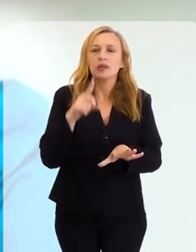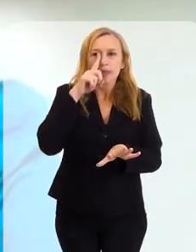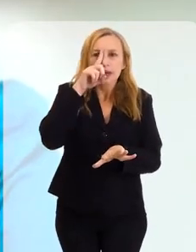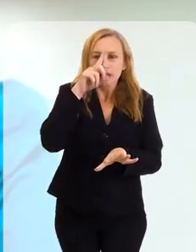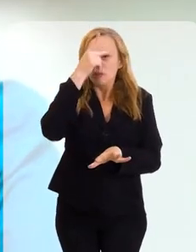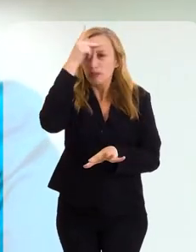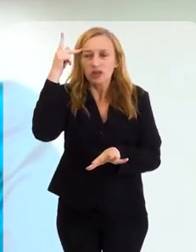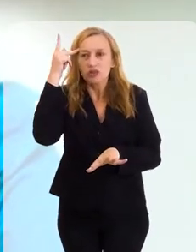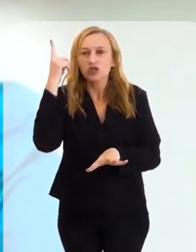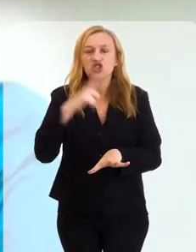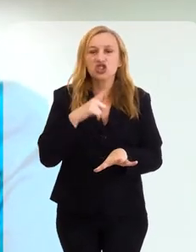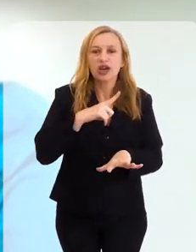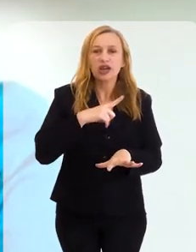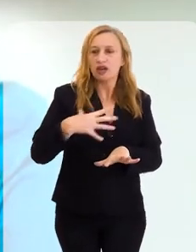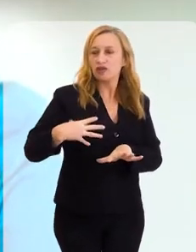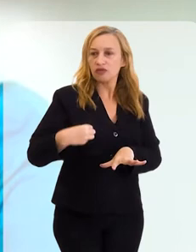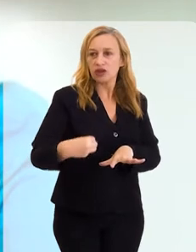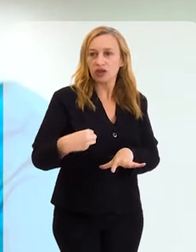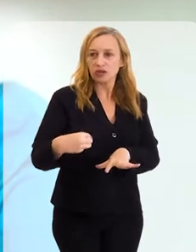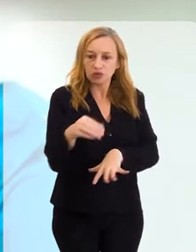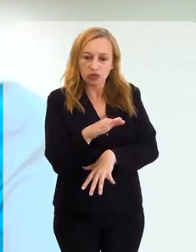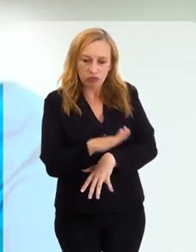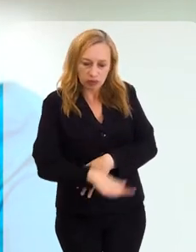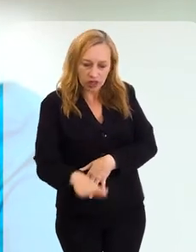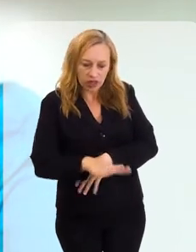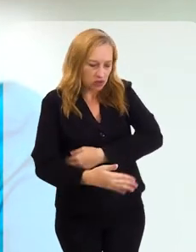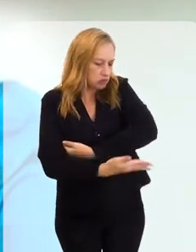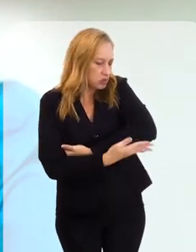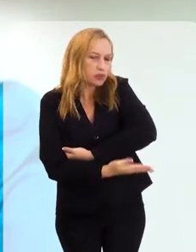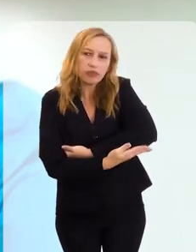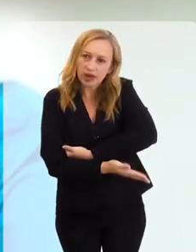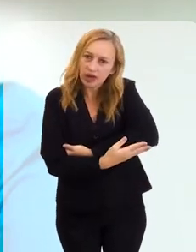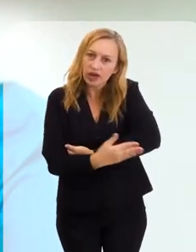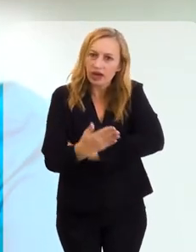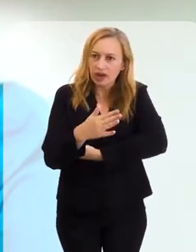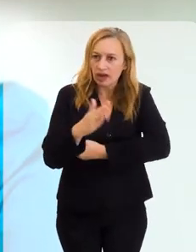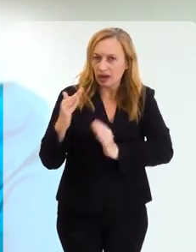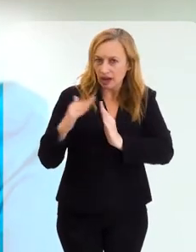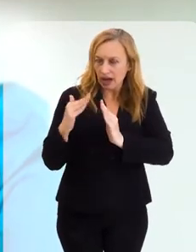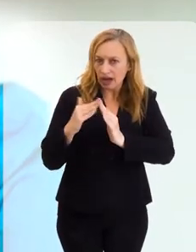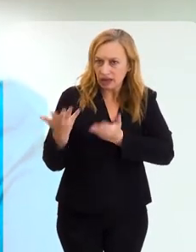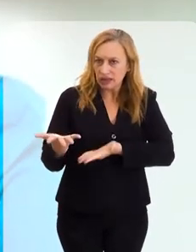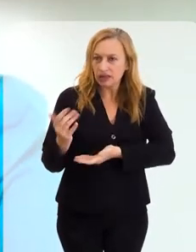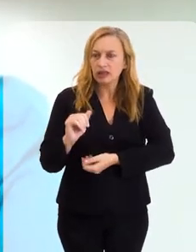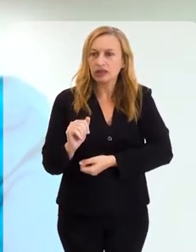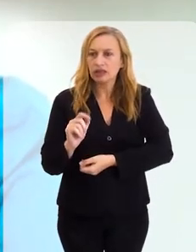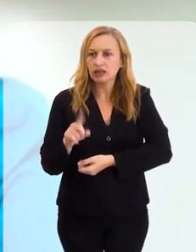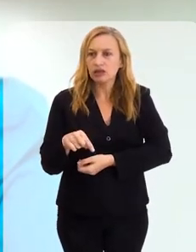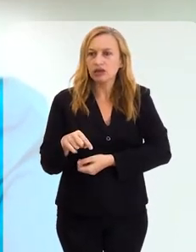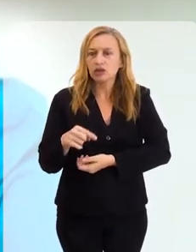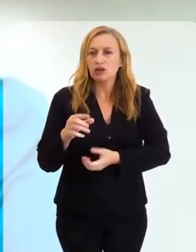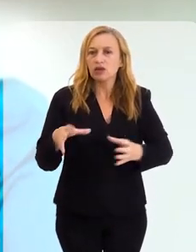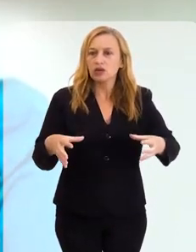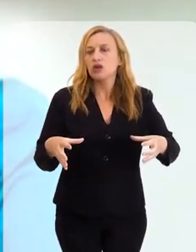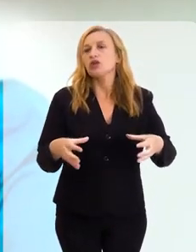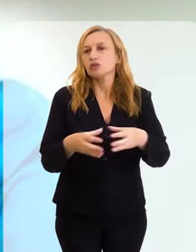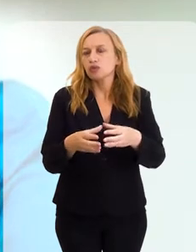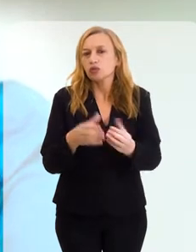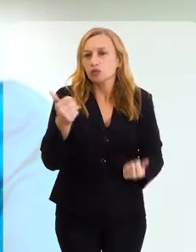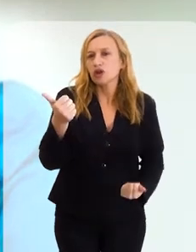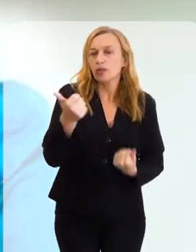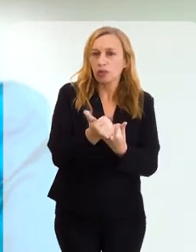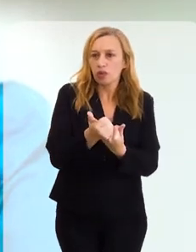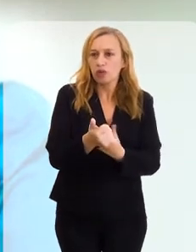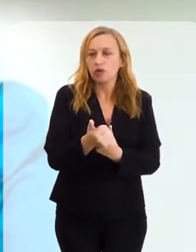como pessoas que têm filhos pequenos em casa, recém-nascidos, né, que perderam sua